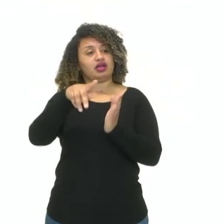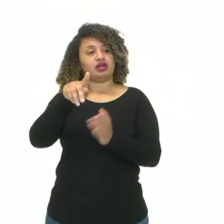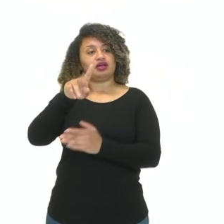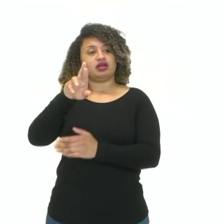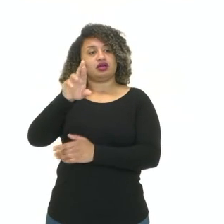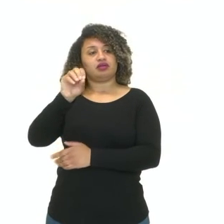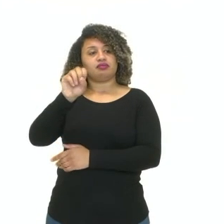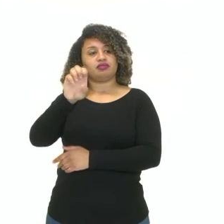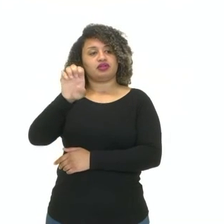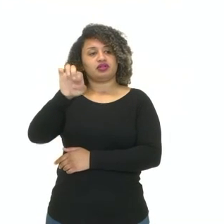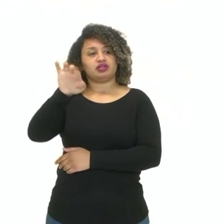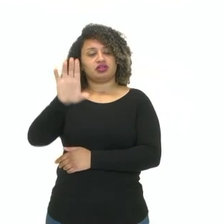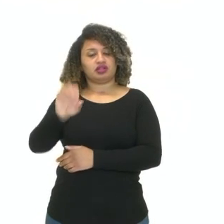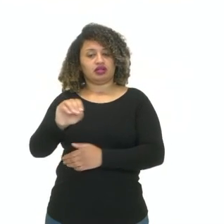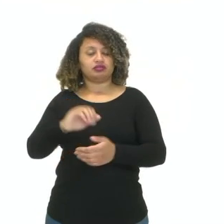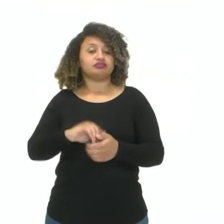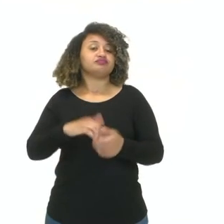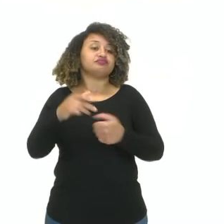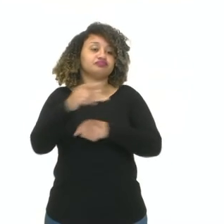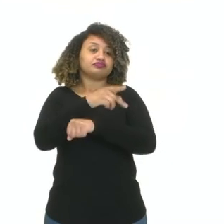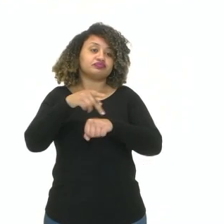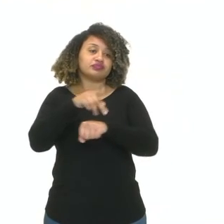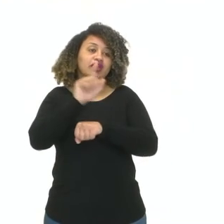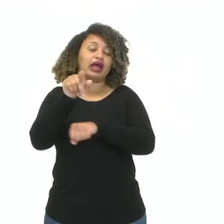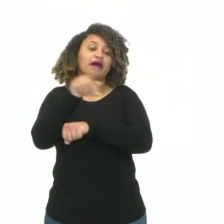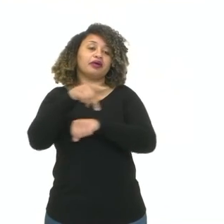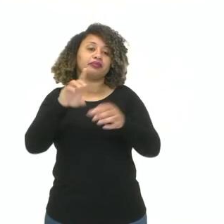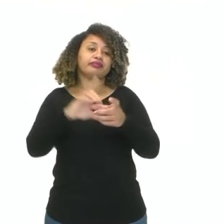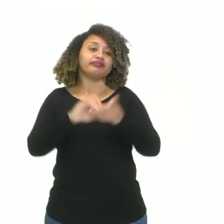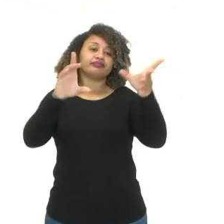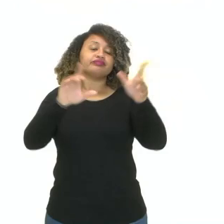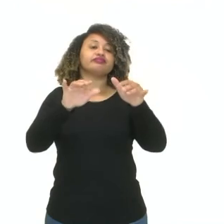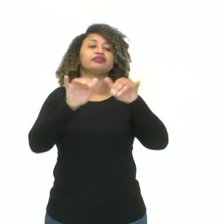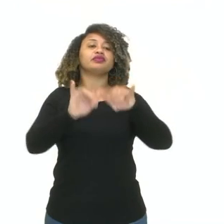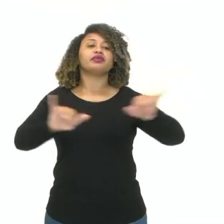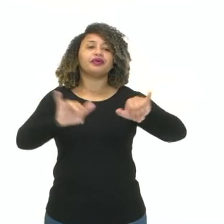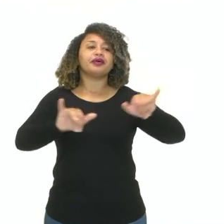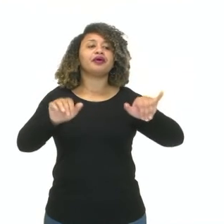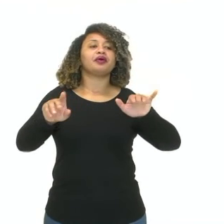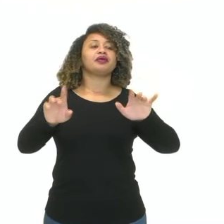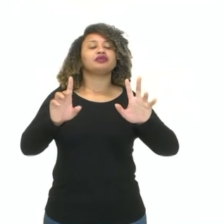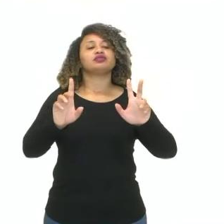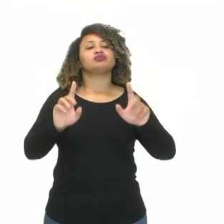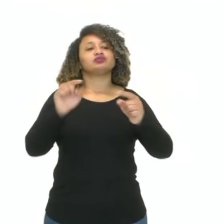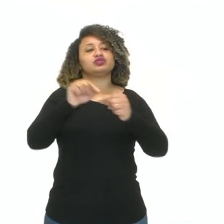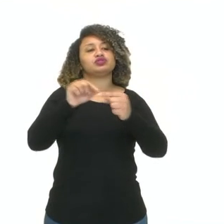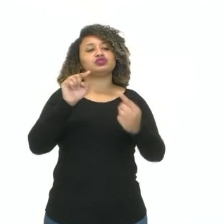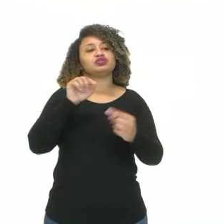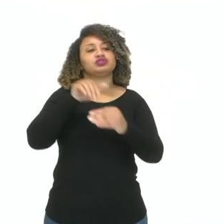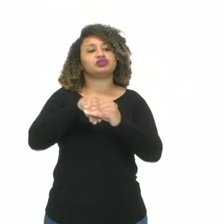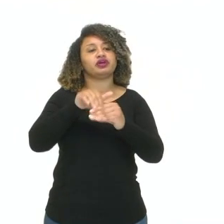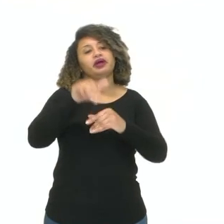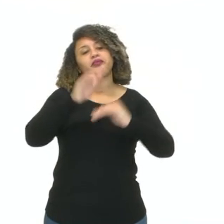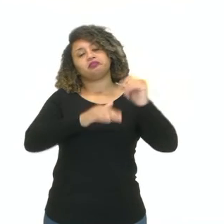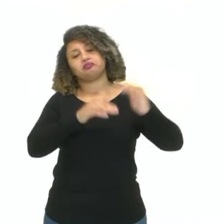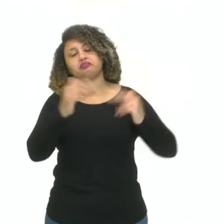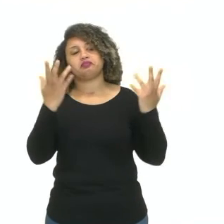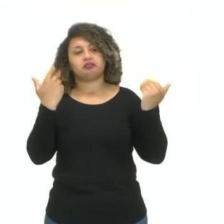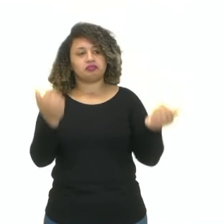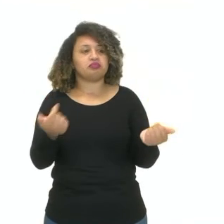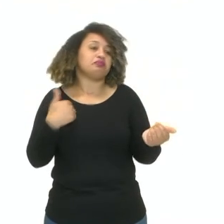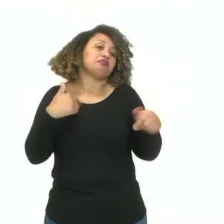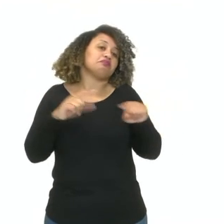o Brasil é um país democrático e as campanhas de cunho eleitoral são práticas comuns, apesar do